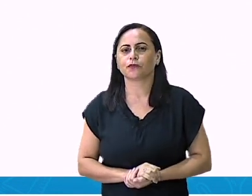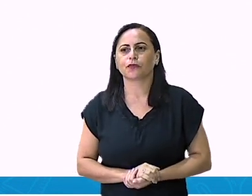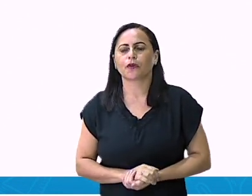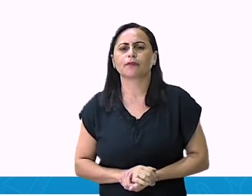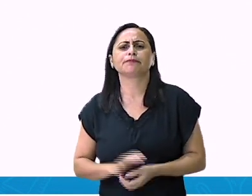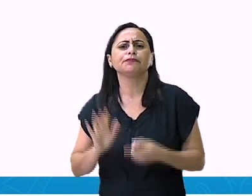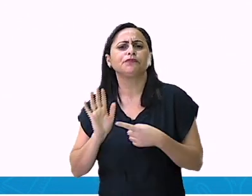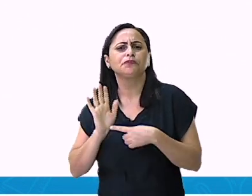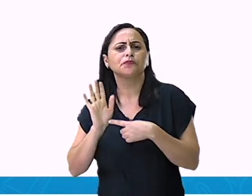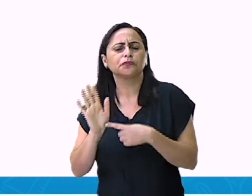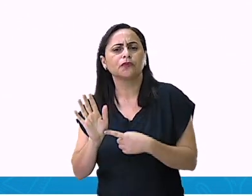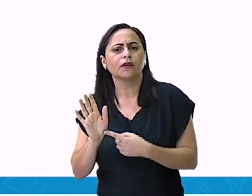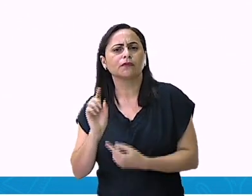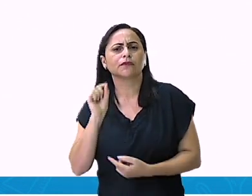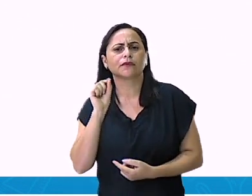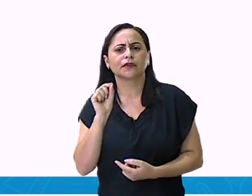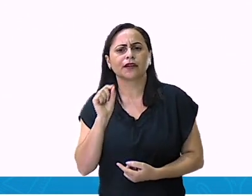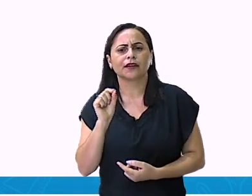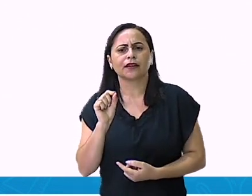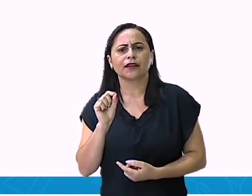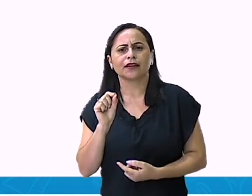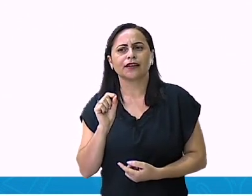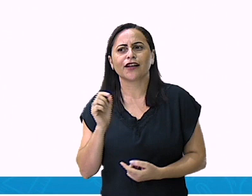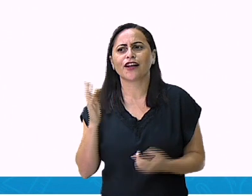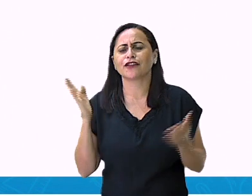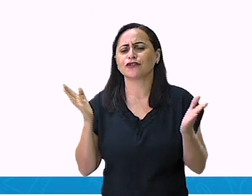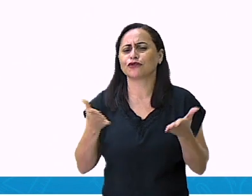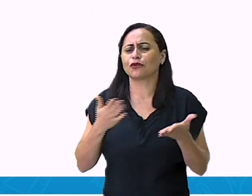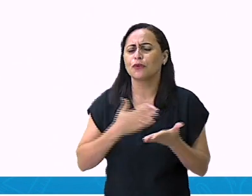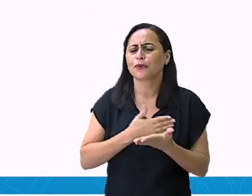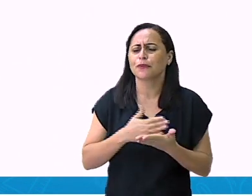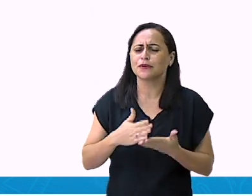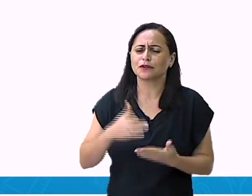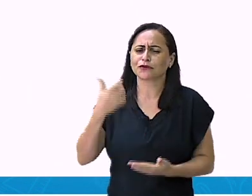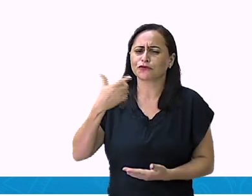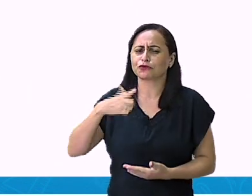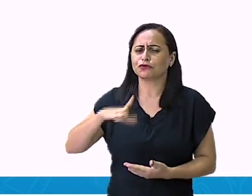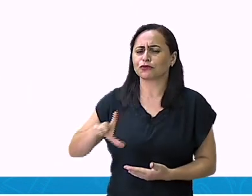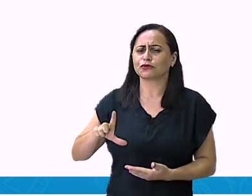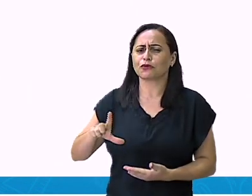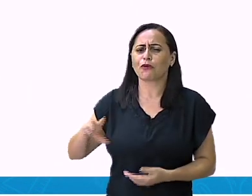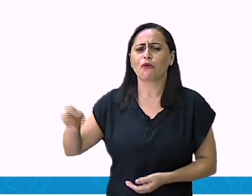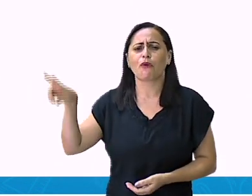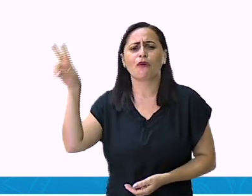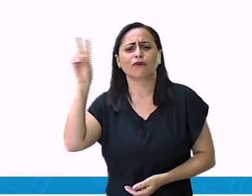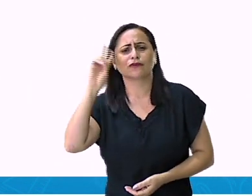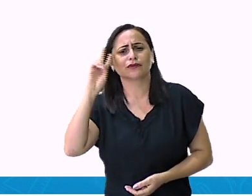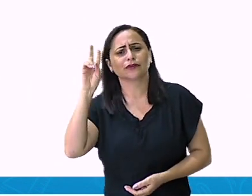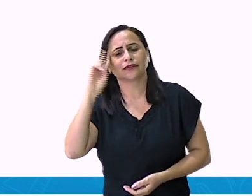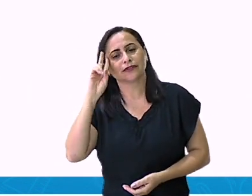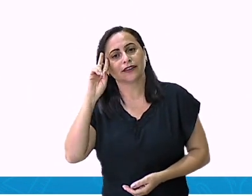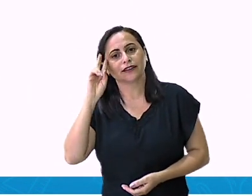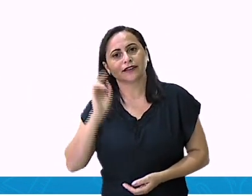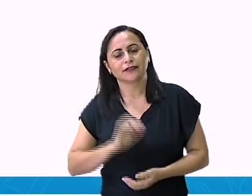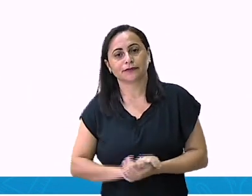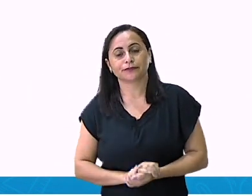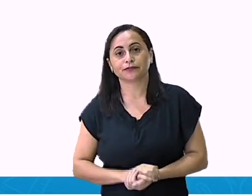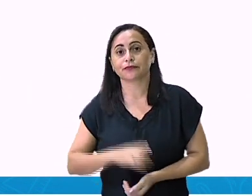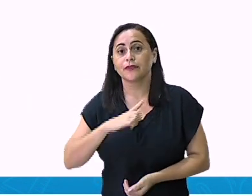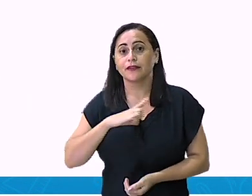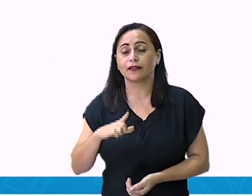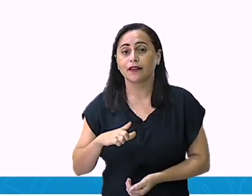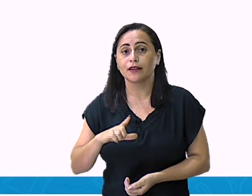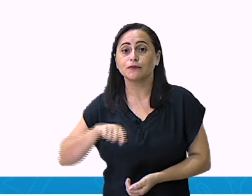o seguinte. Ai, já vai começar de novo a segunda-feira. Aí nós